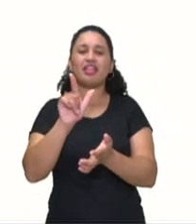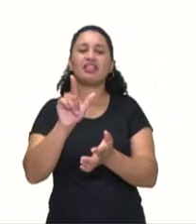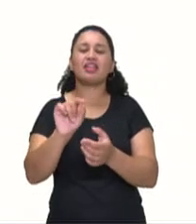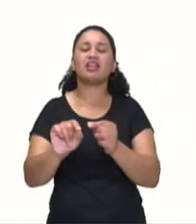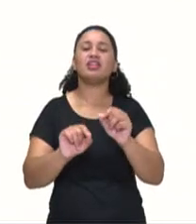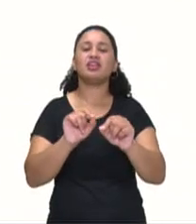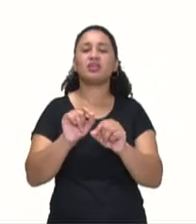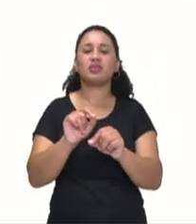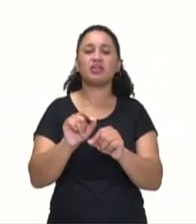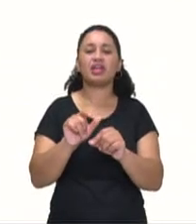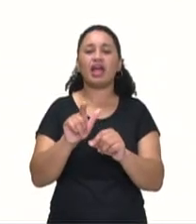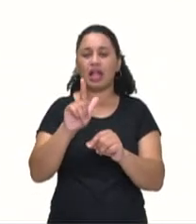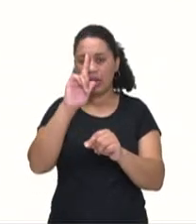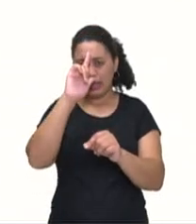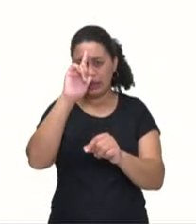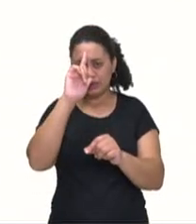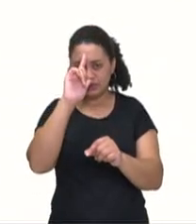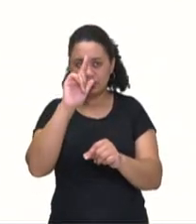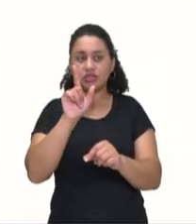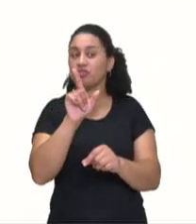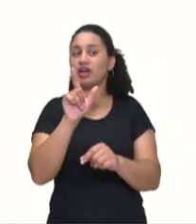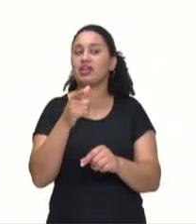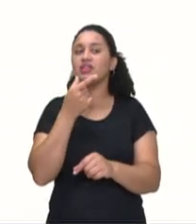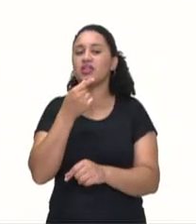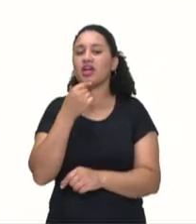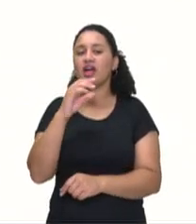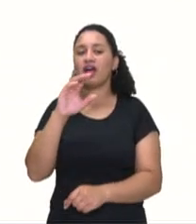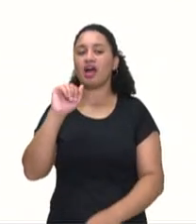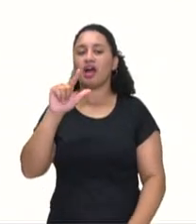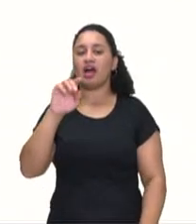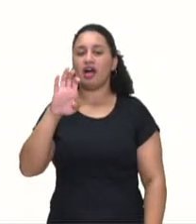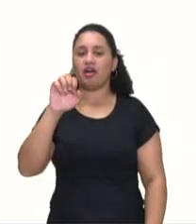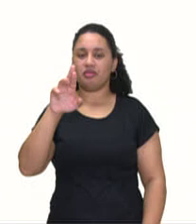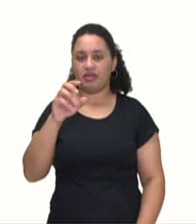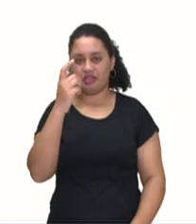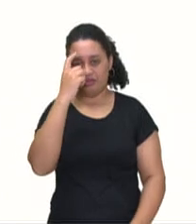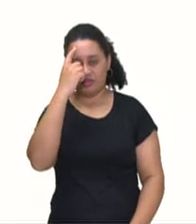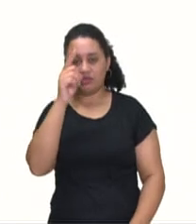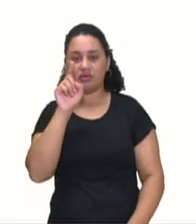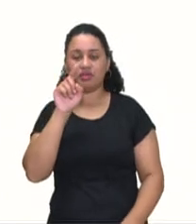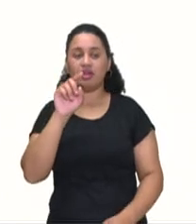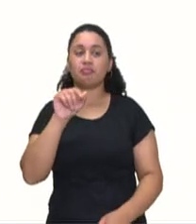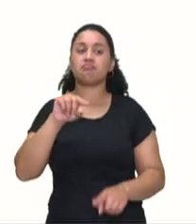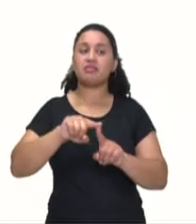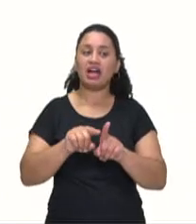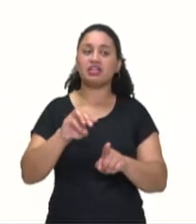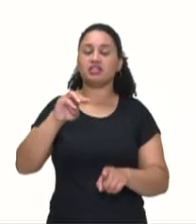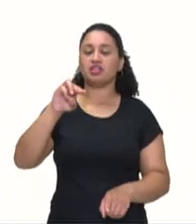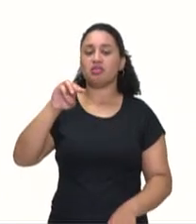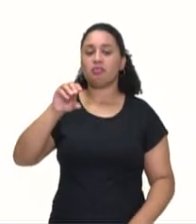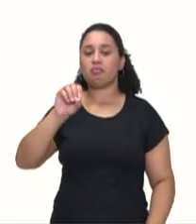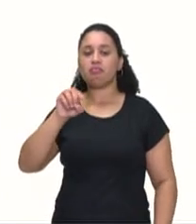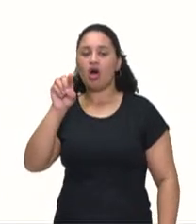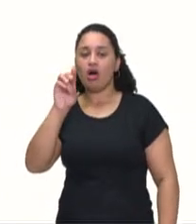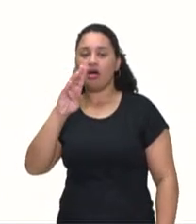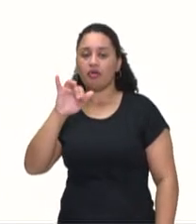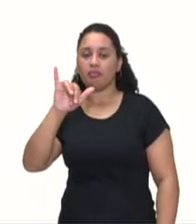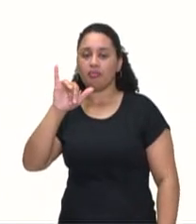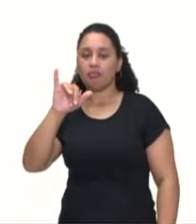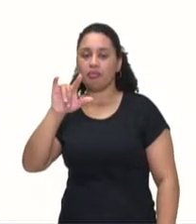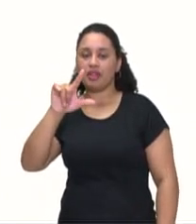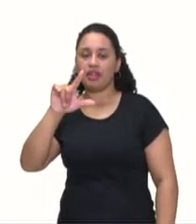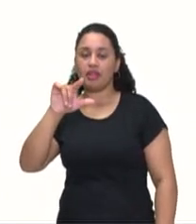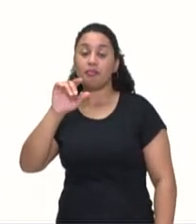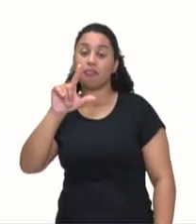que inventou, tá? Ela quer dizer movimento. Nas artes visuais, a noção